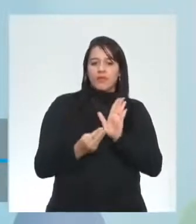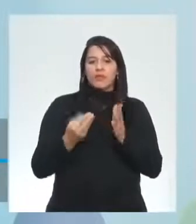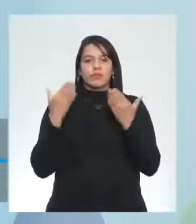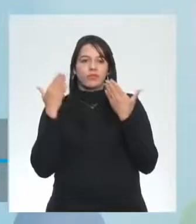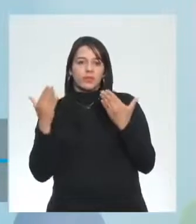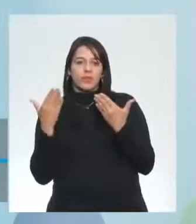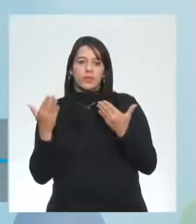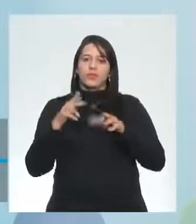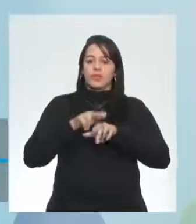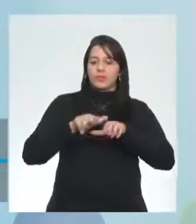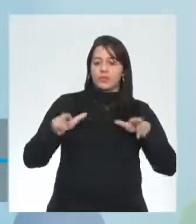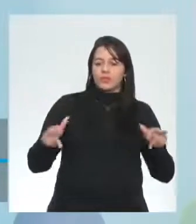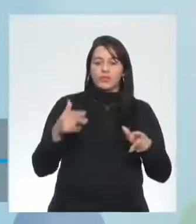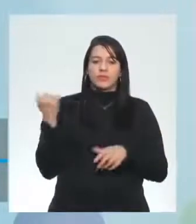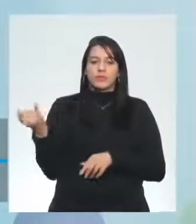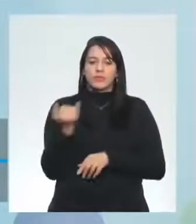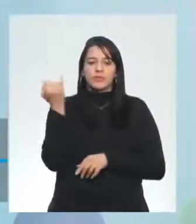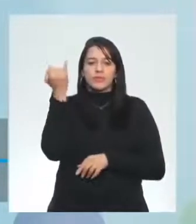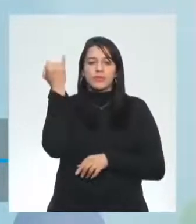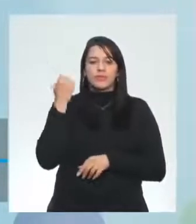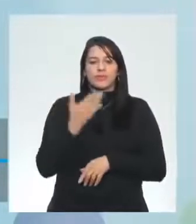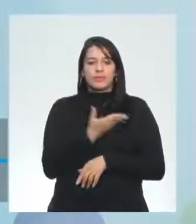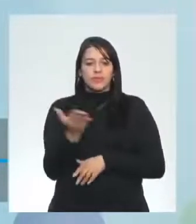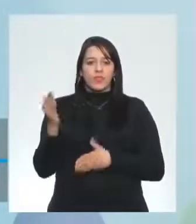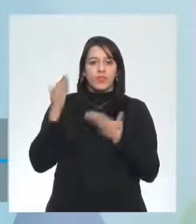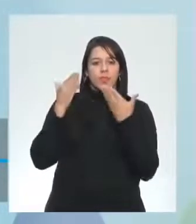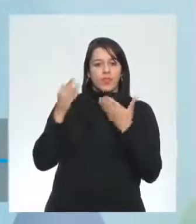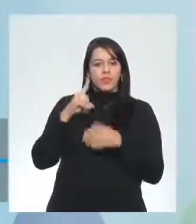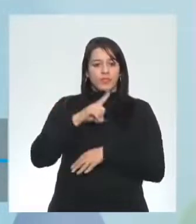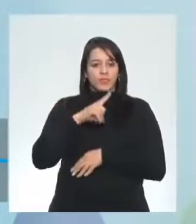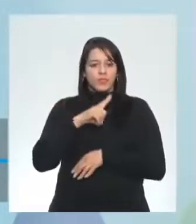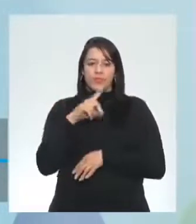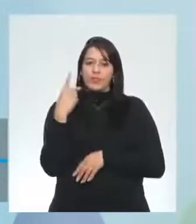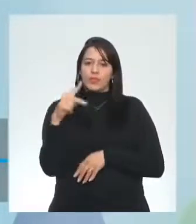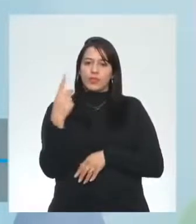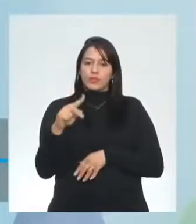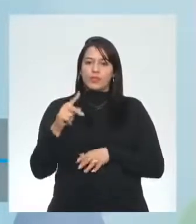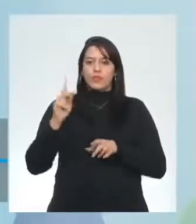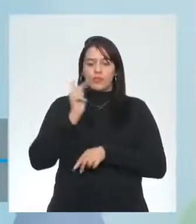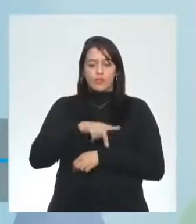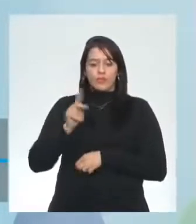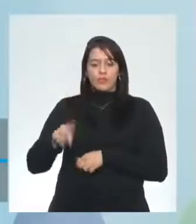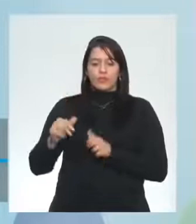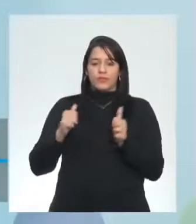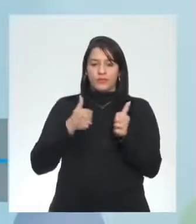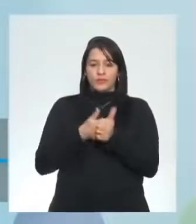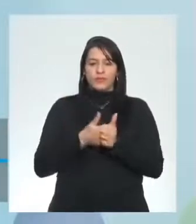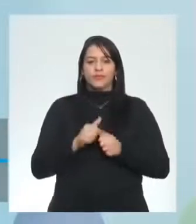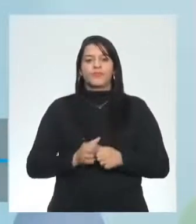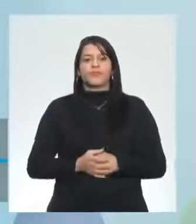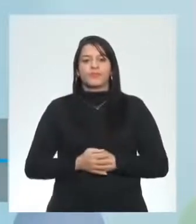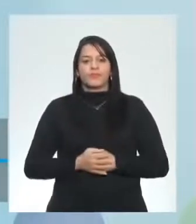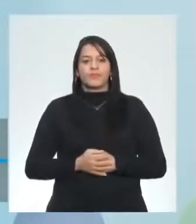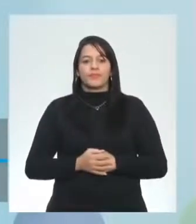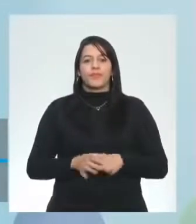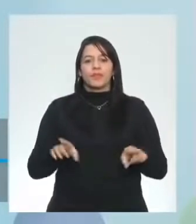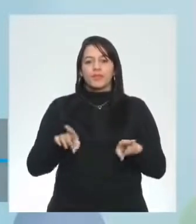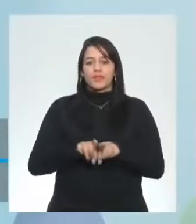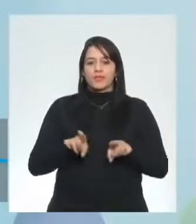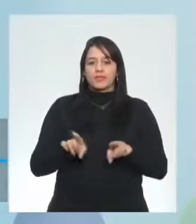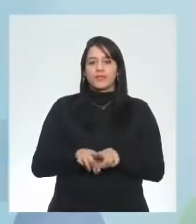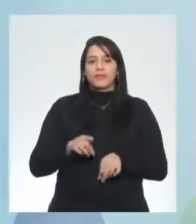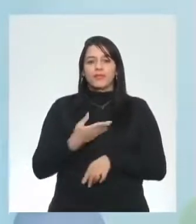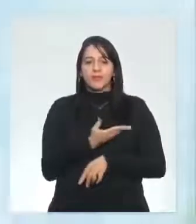vai ser importante para que você solucione, então, essas dúvidas com o seu professor lá na escola. E aí, né, claro, como